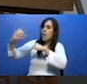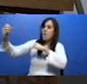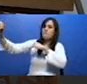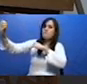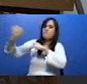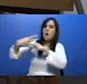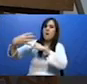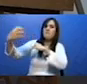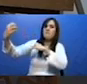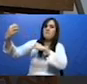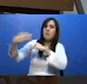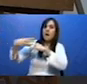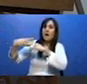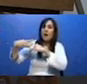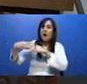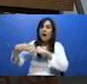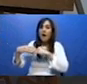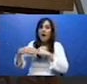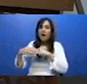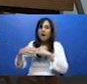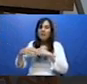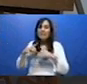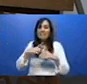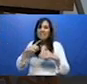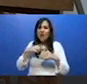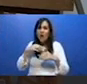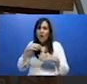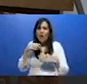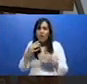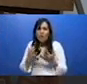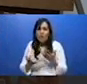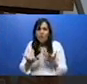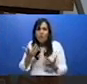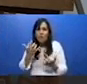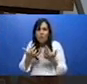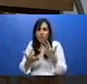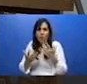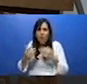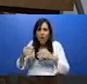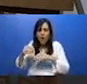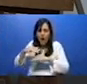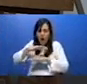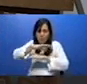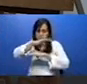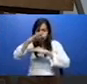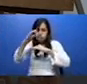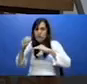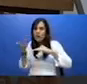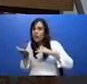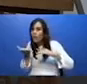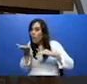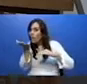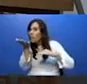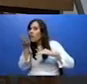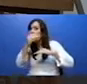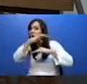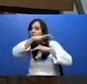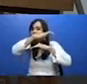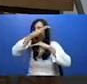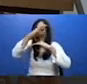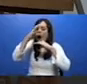queda fez com que uma enorme quantidade de poeira cobrisse o nosso planeta,